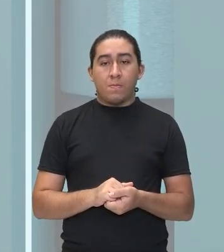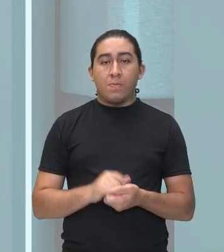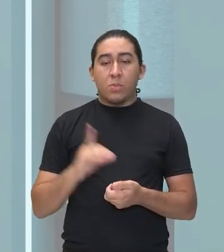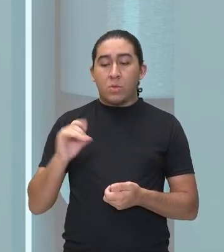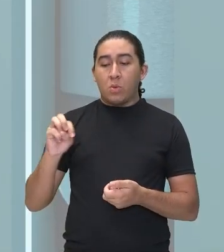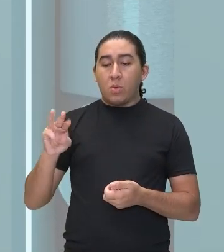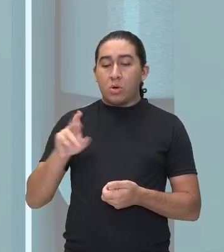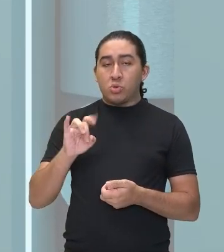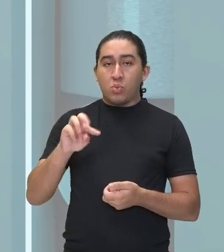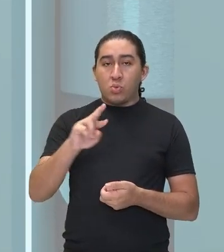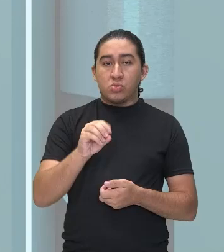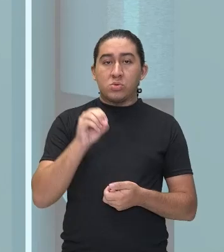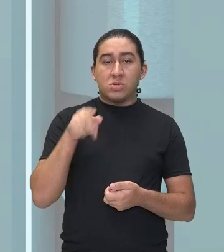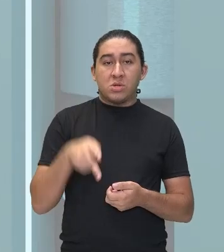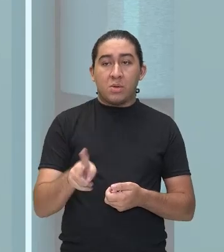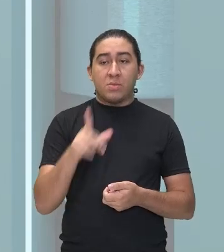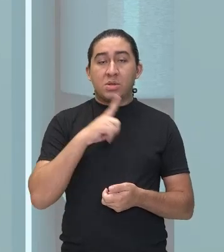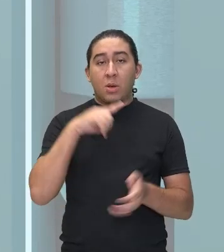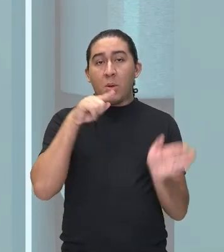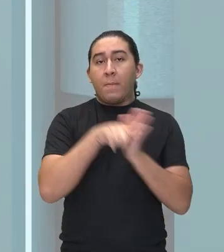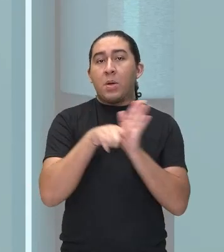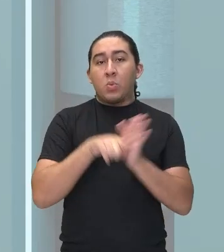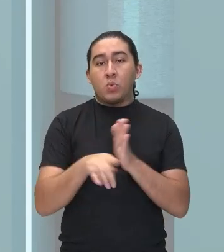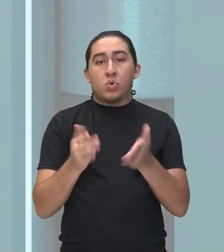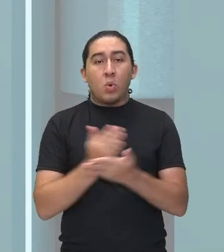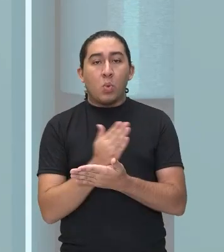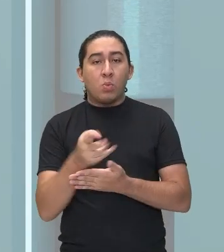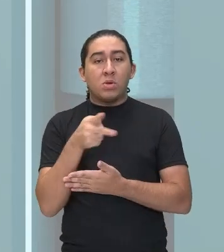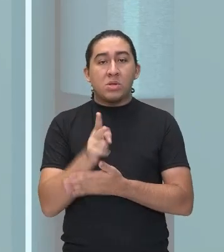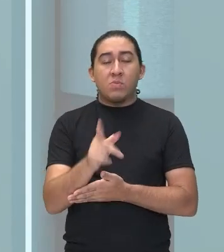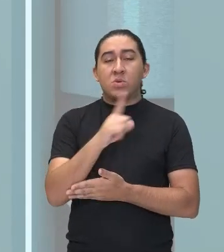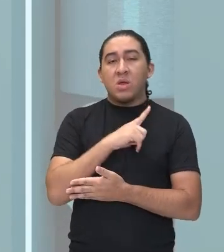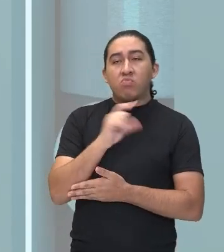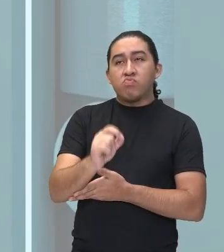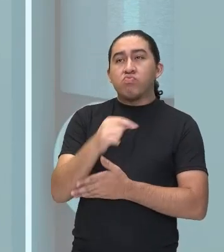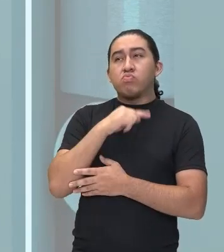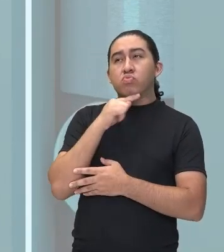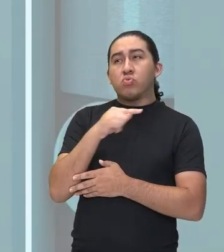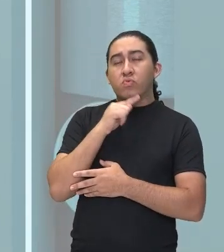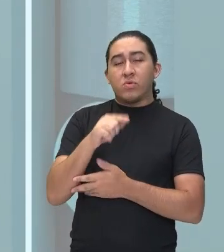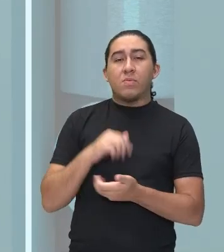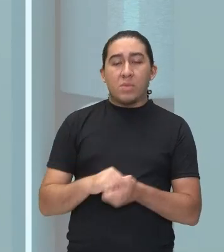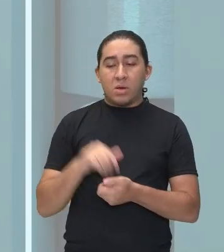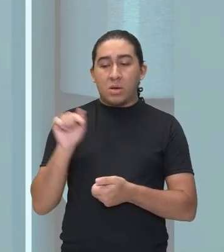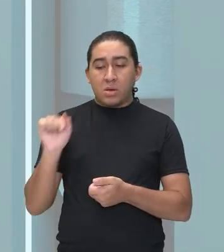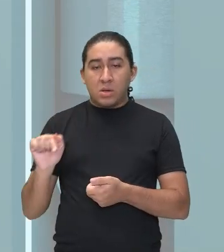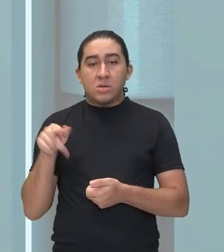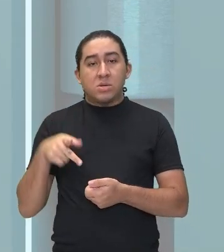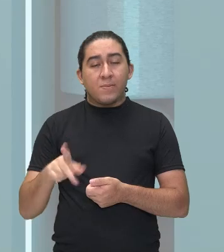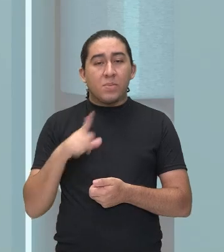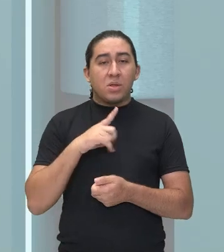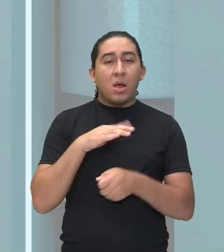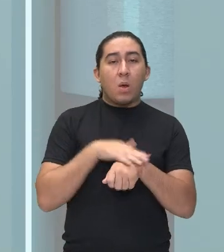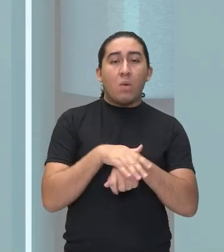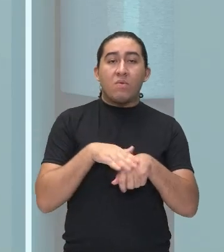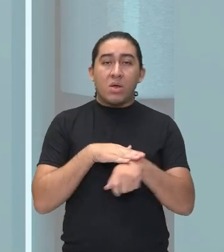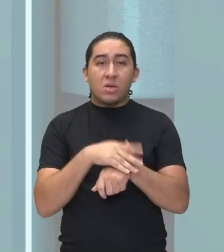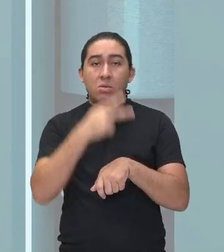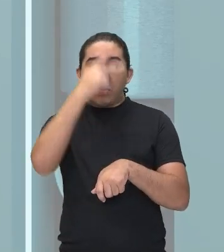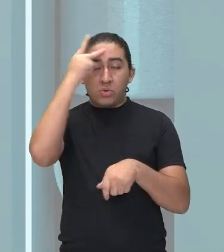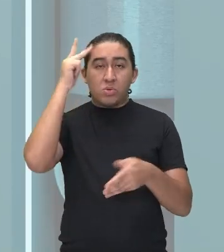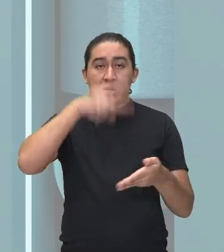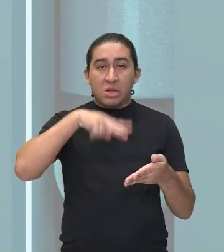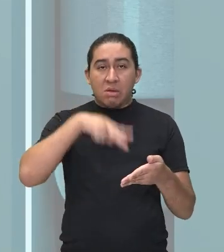sempre vai ter uma pergunta, sempre vai ter uma incógnita, e ele sempre vem conversar com